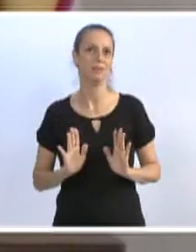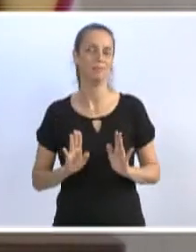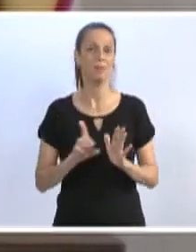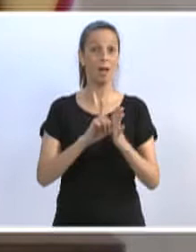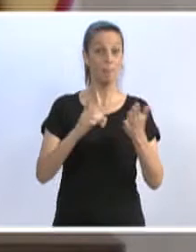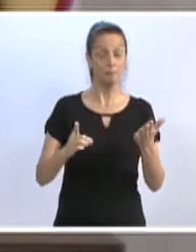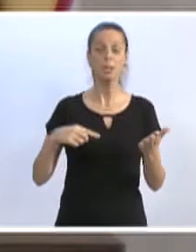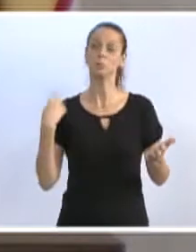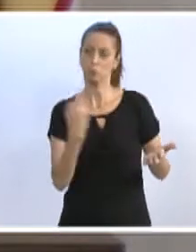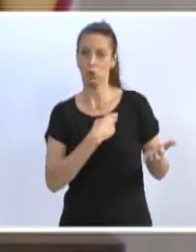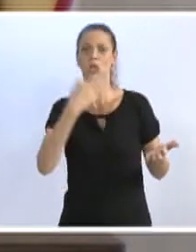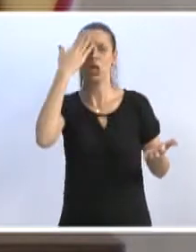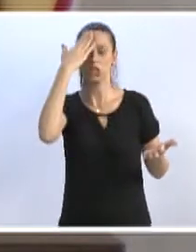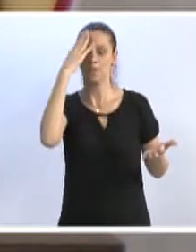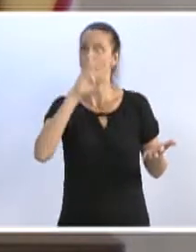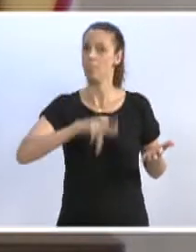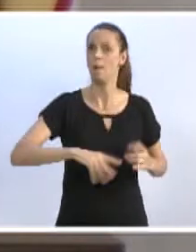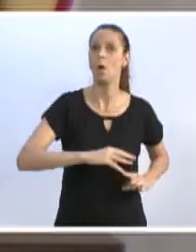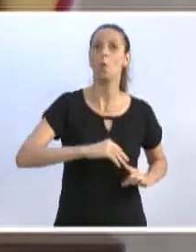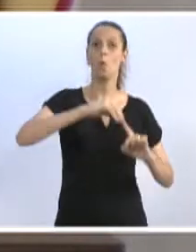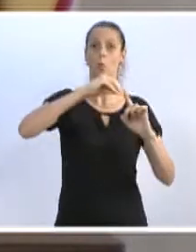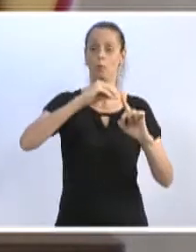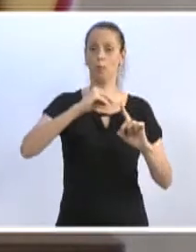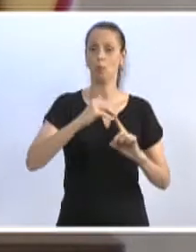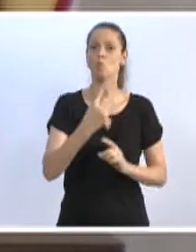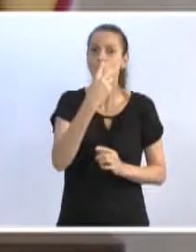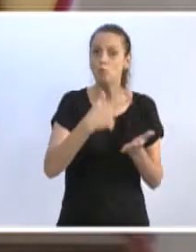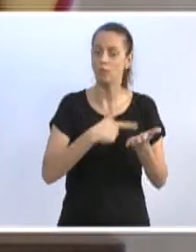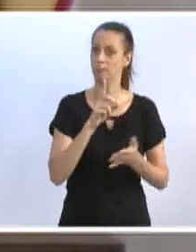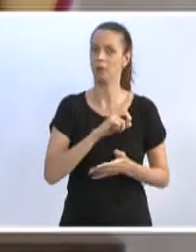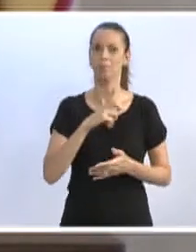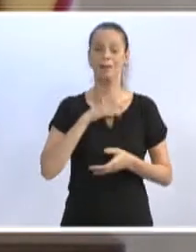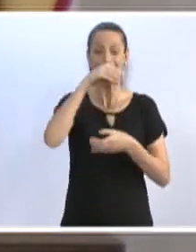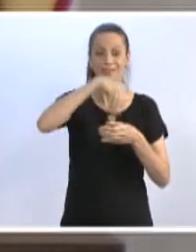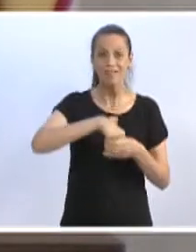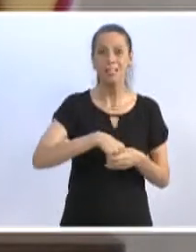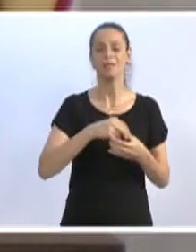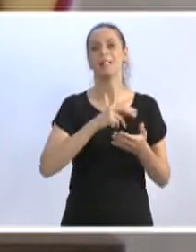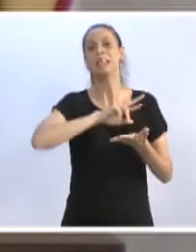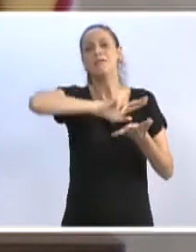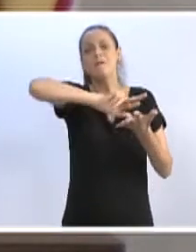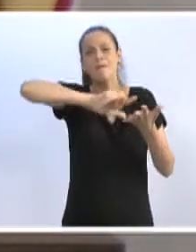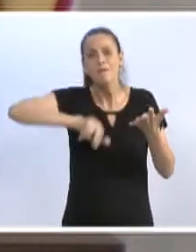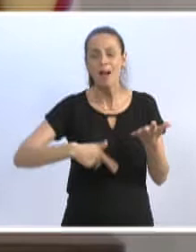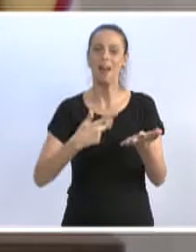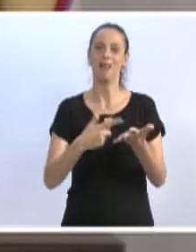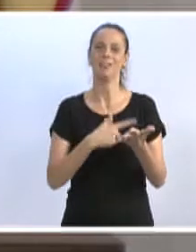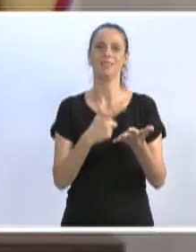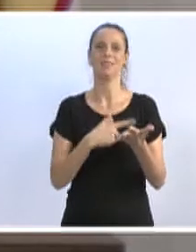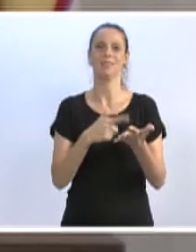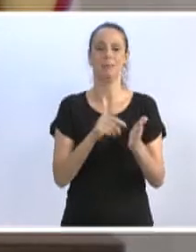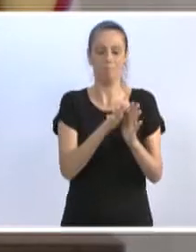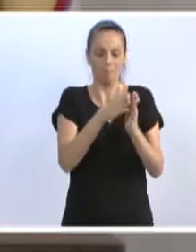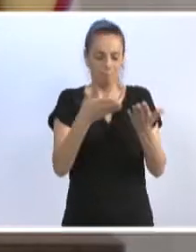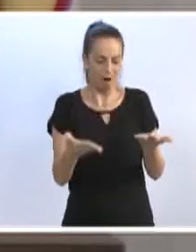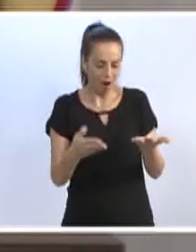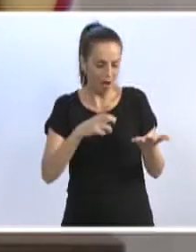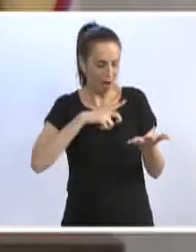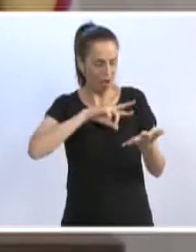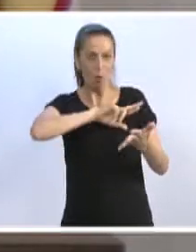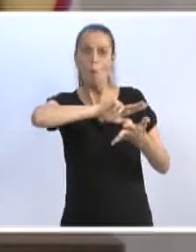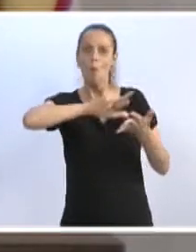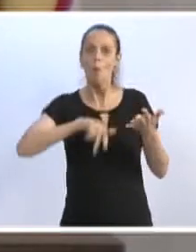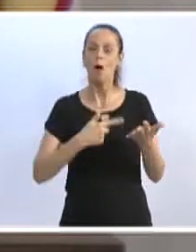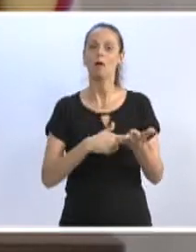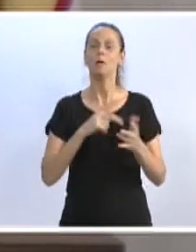como sabemos, não é um único livro, mas um conjunto de livros, uma biblioteca. E por isso se adapta bem à realidade